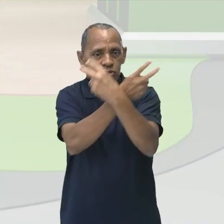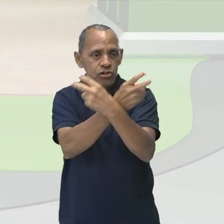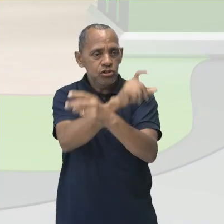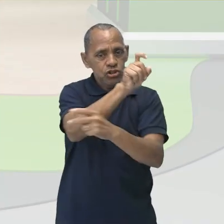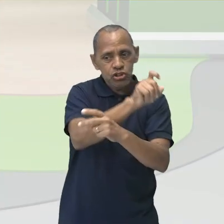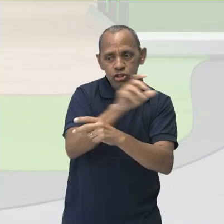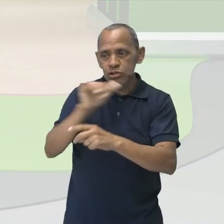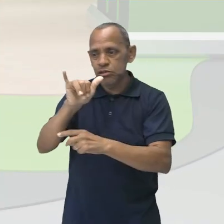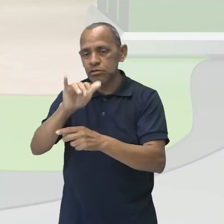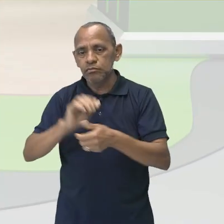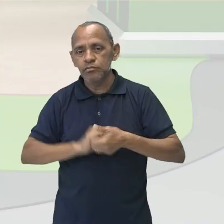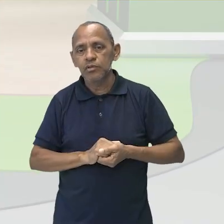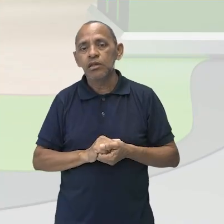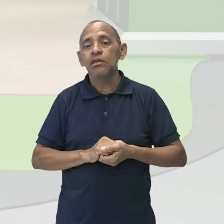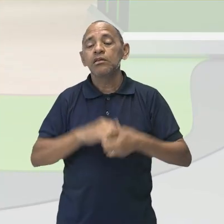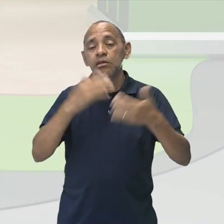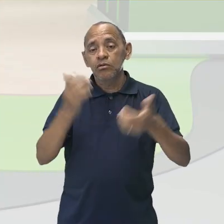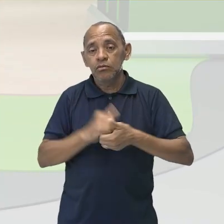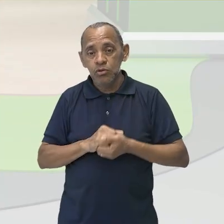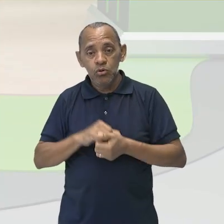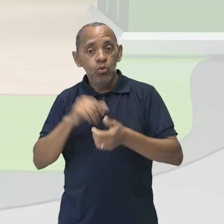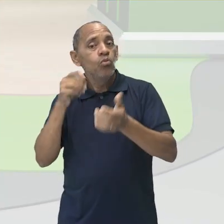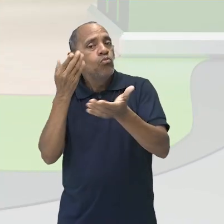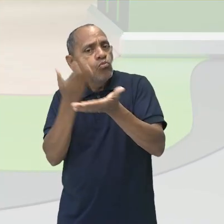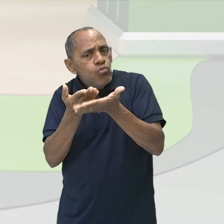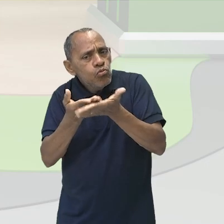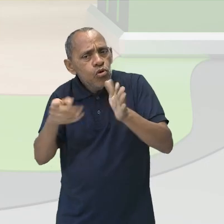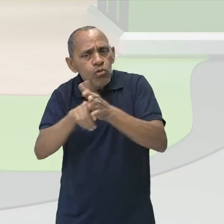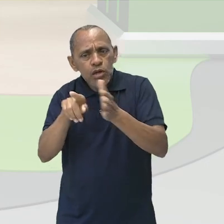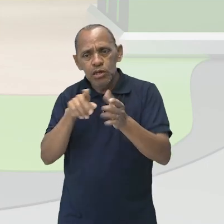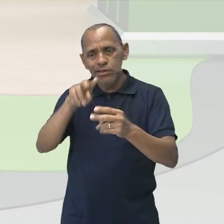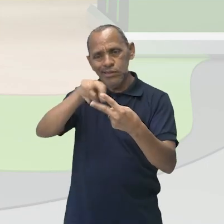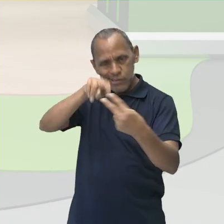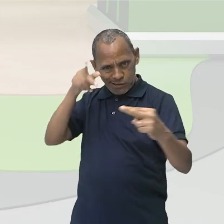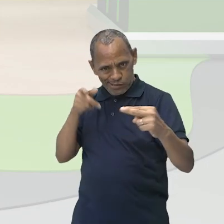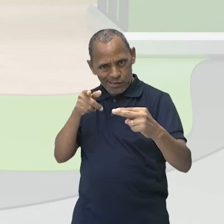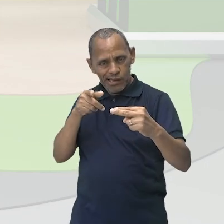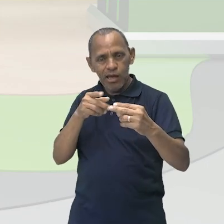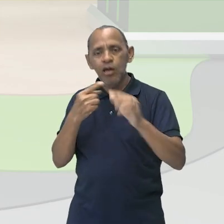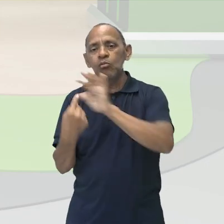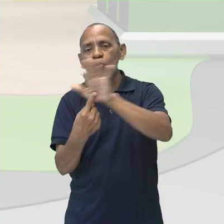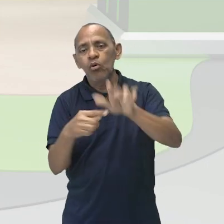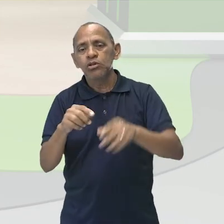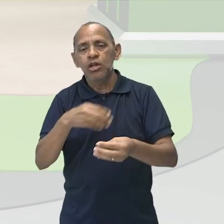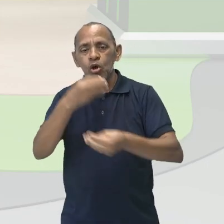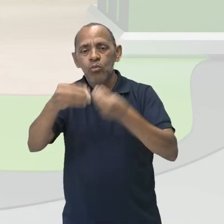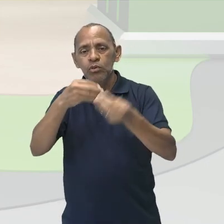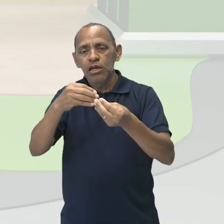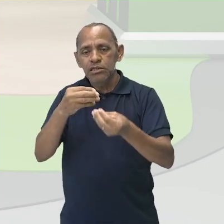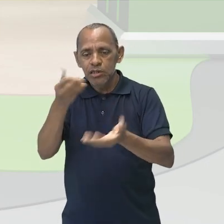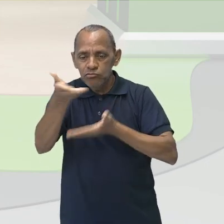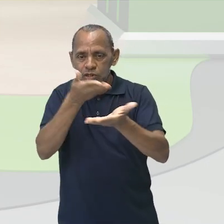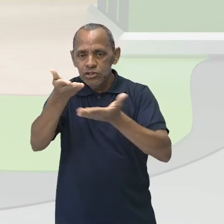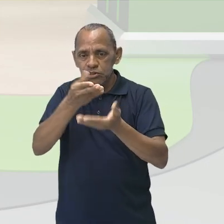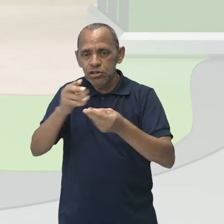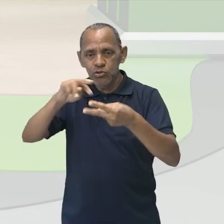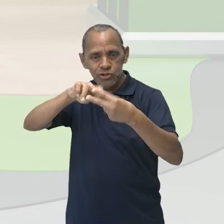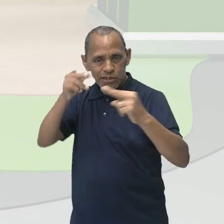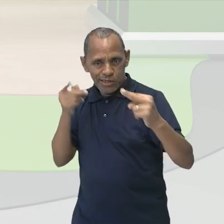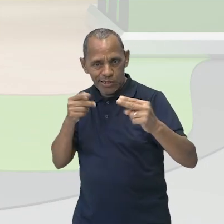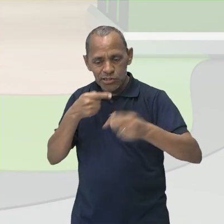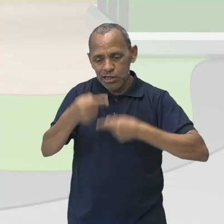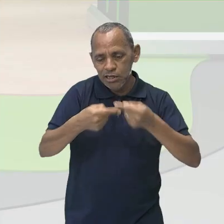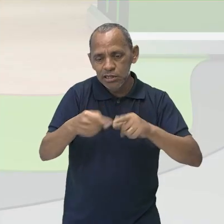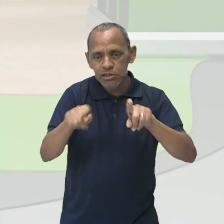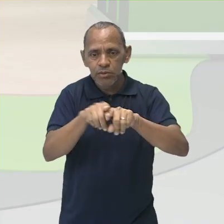ou Y. Assim, o estudo do DNA revela a complexa interação entre genética, herança, ou